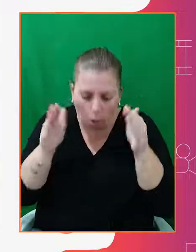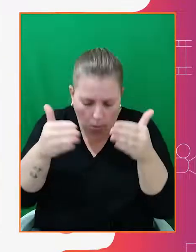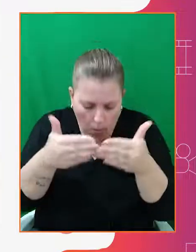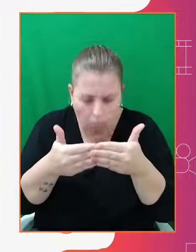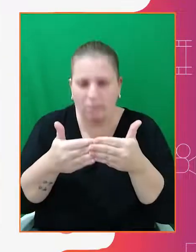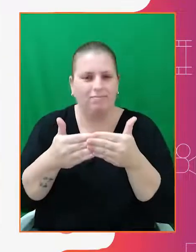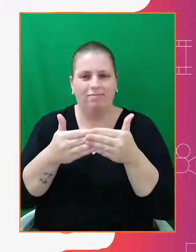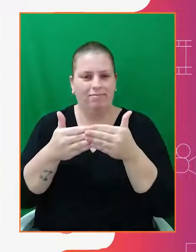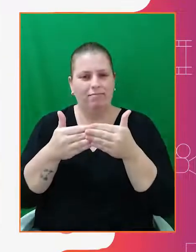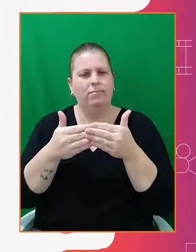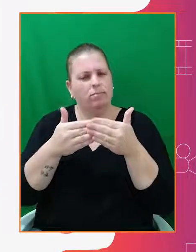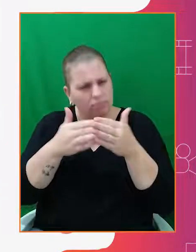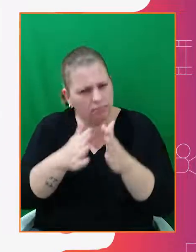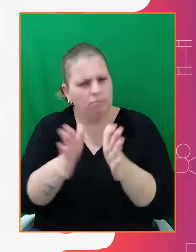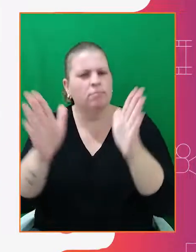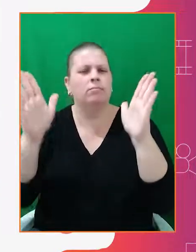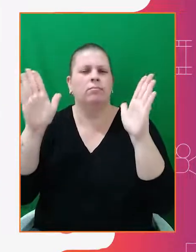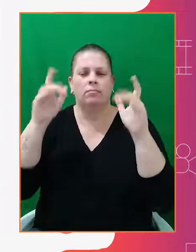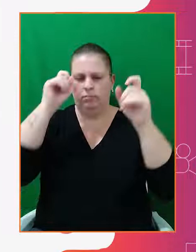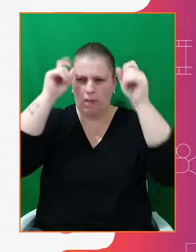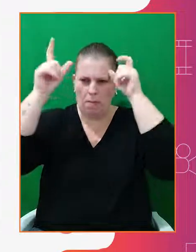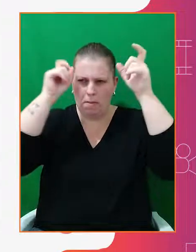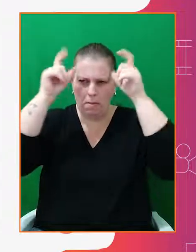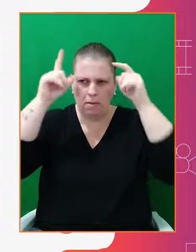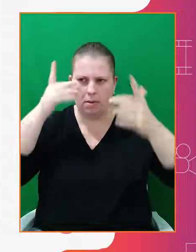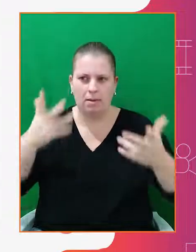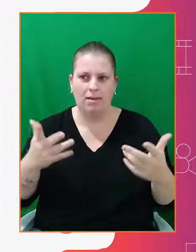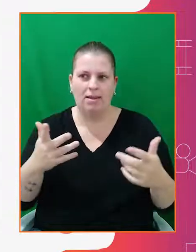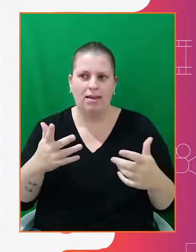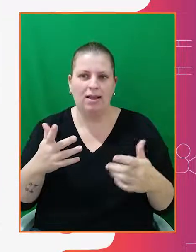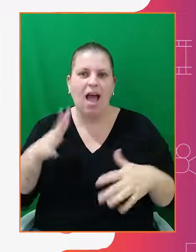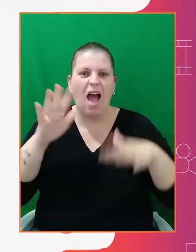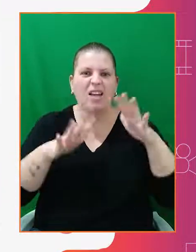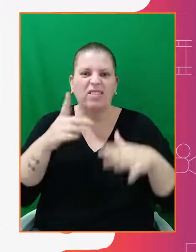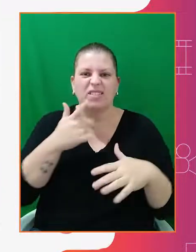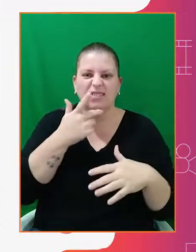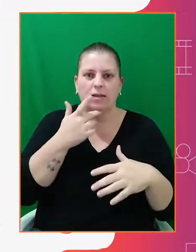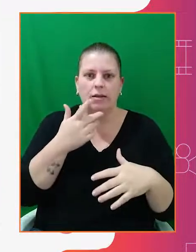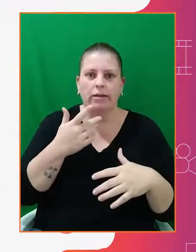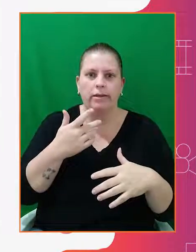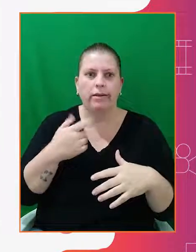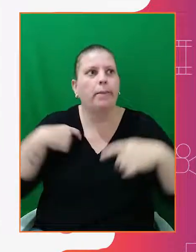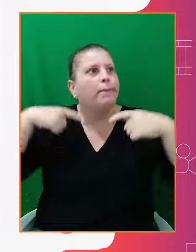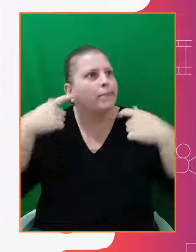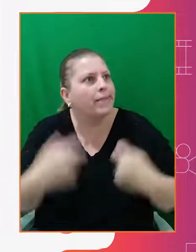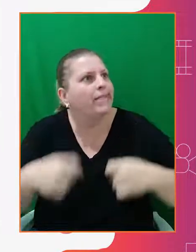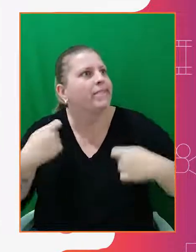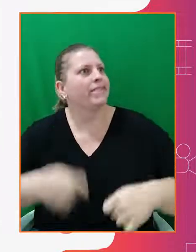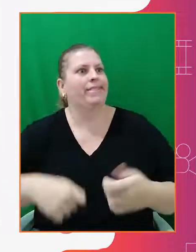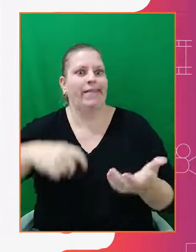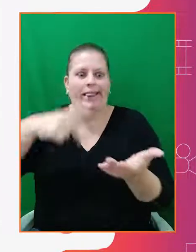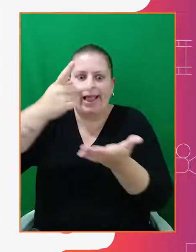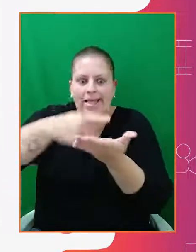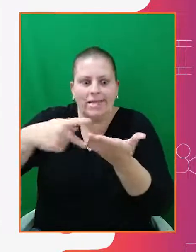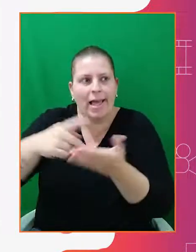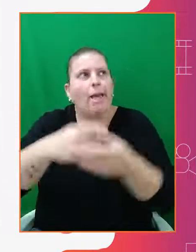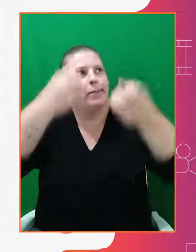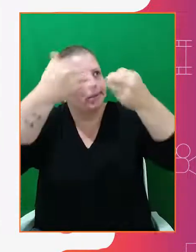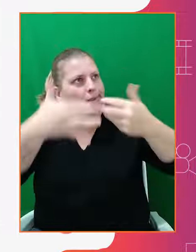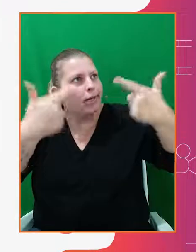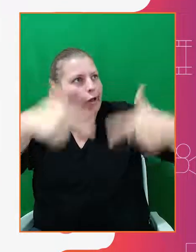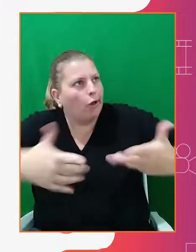gostaria de ser entendido pelo outro, né? Literalmente quer que eu desenhe para não precisar se explicar